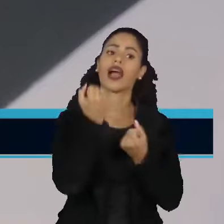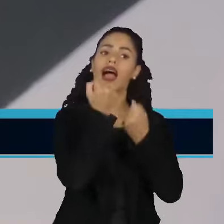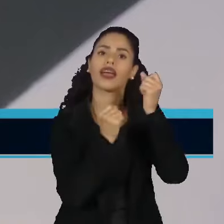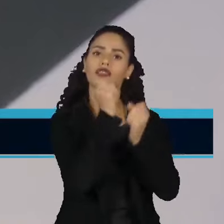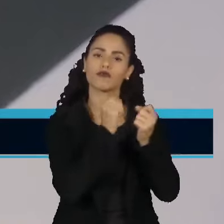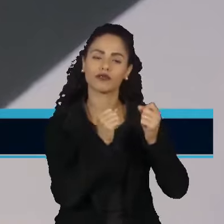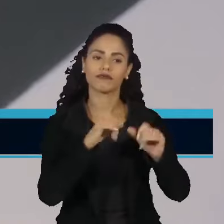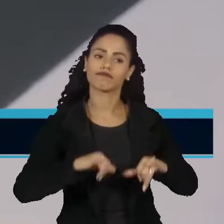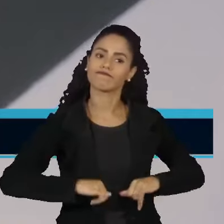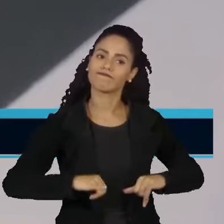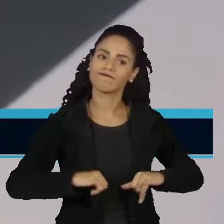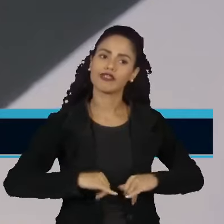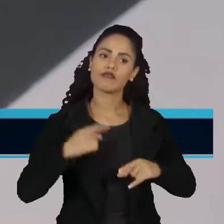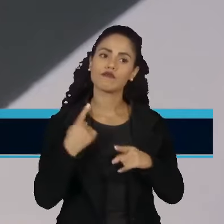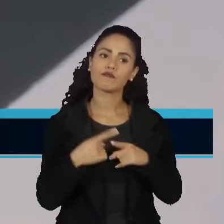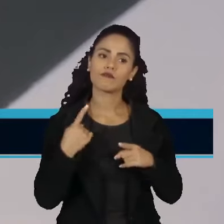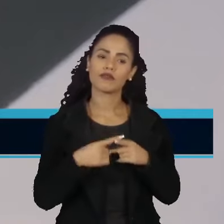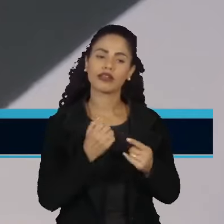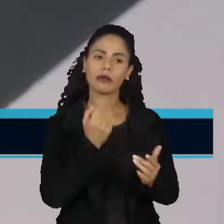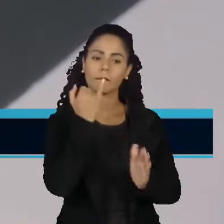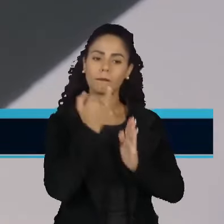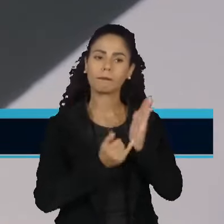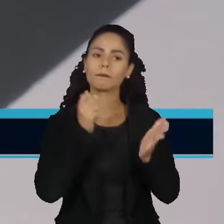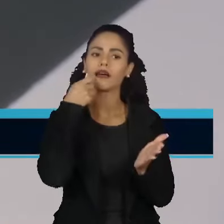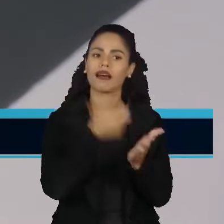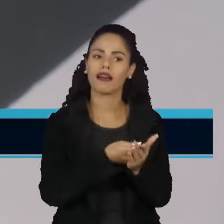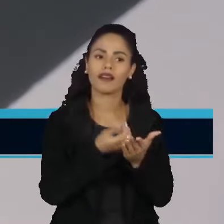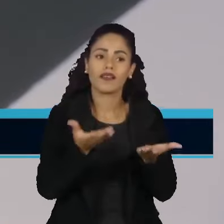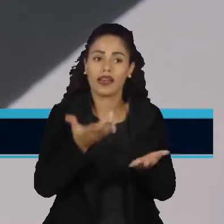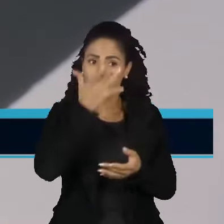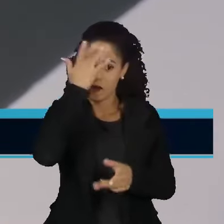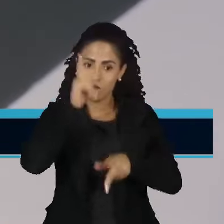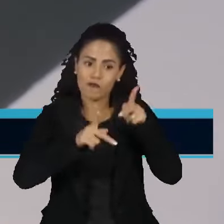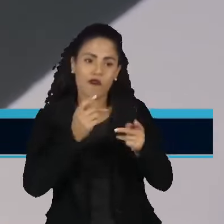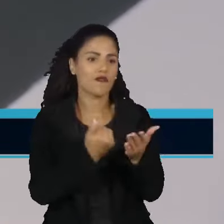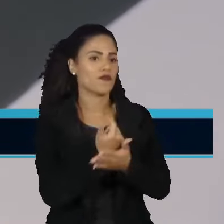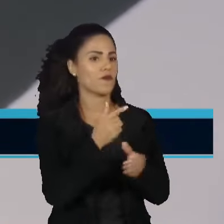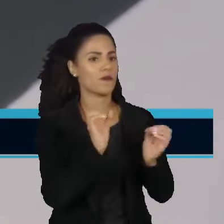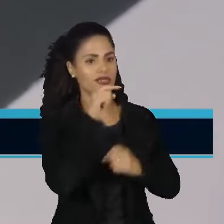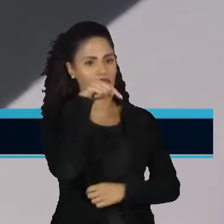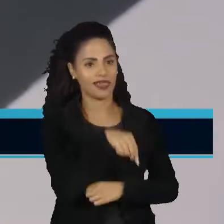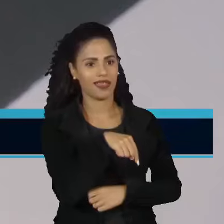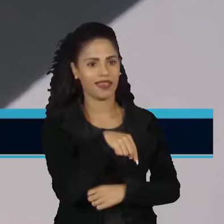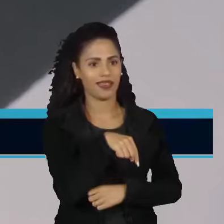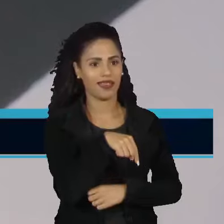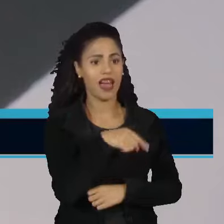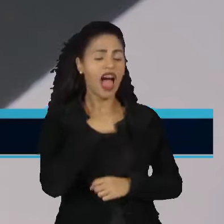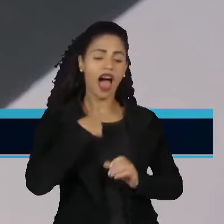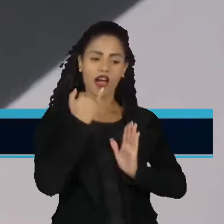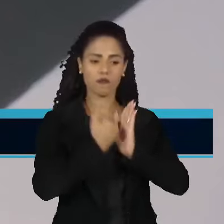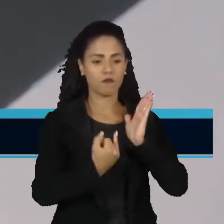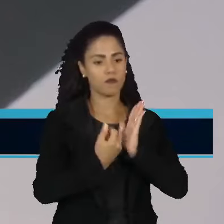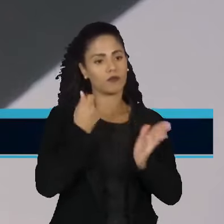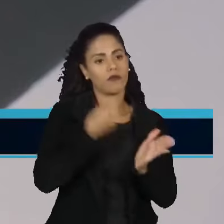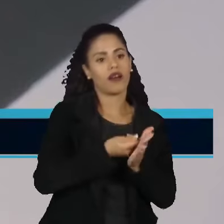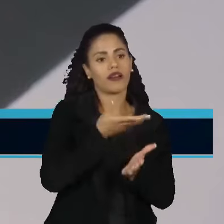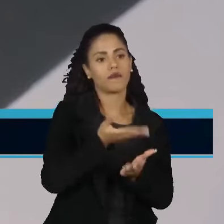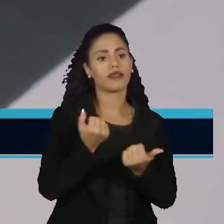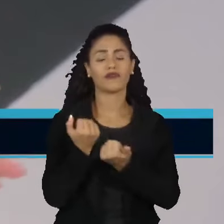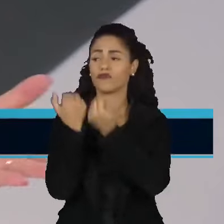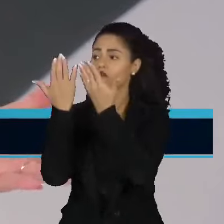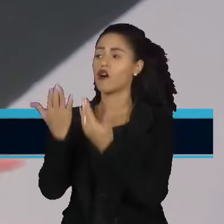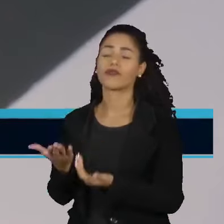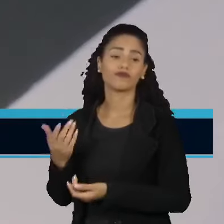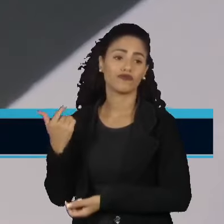está sofrendo muito porque realmente está pagando muitos impostos e vê que, olha, eu pago imposto, mas lá fora essa mesma cobrança